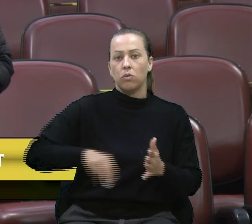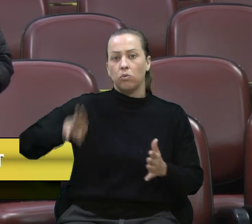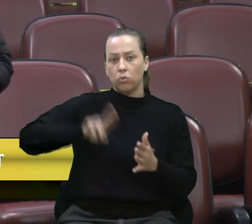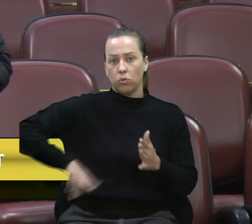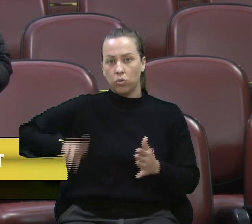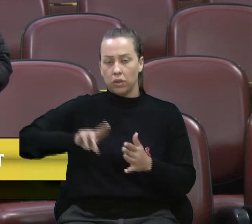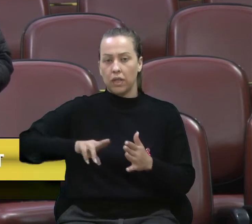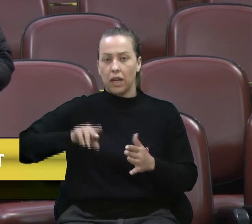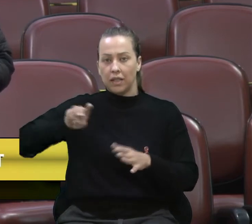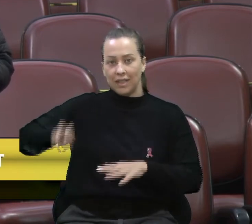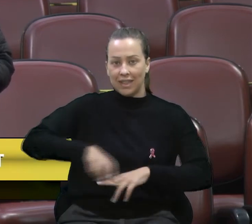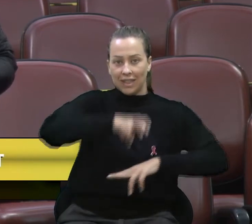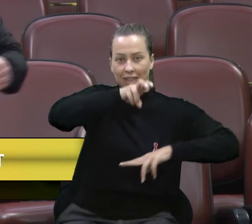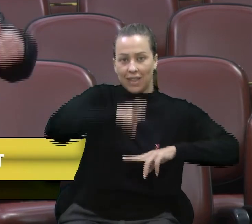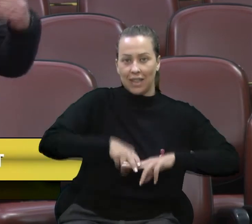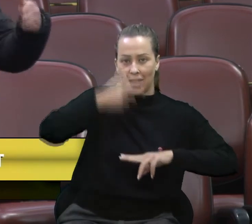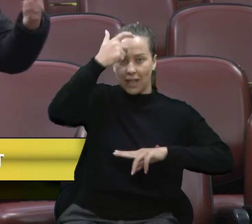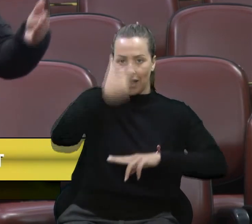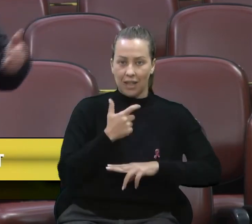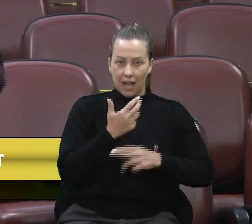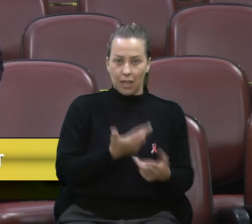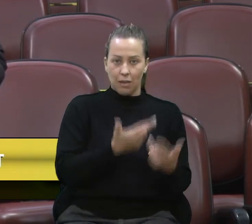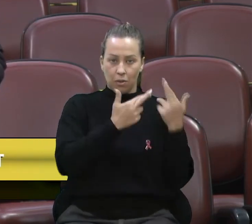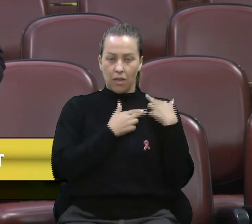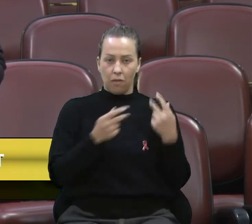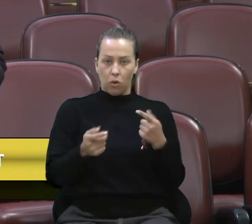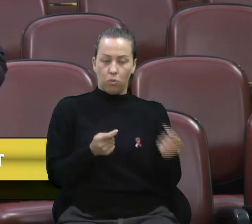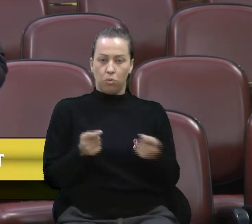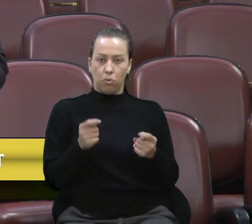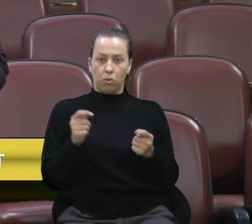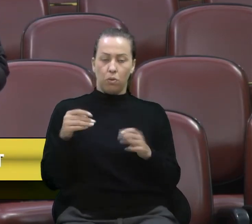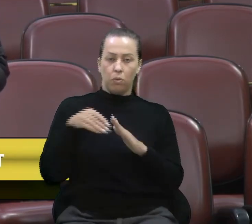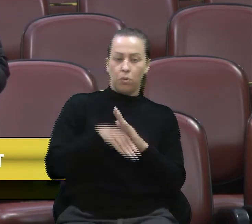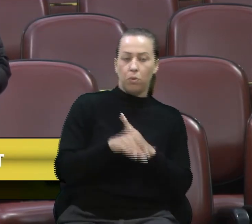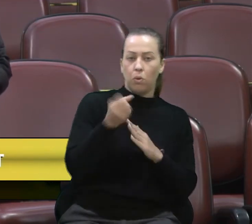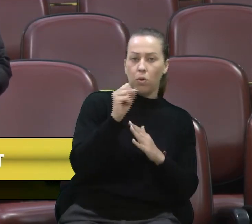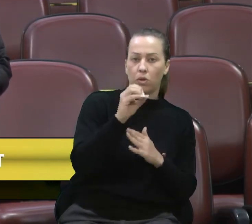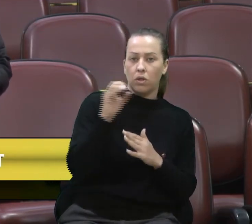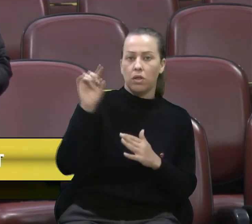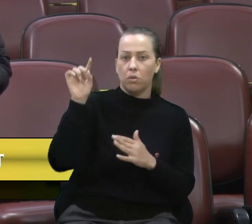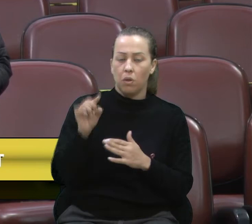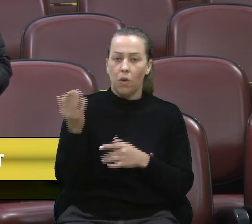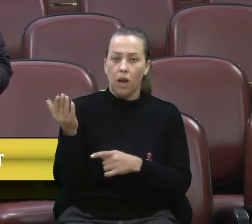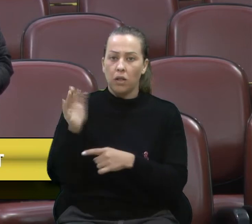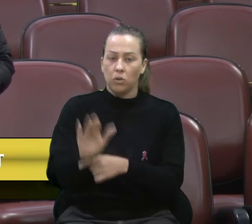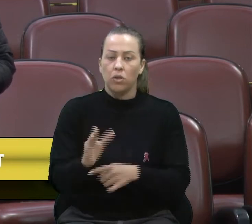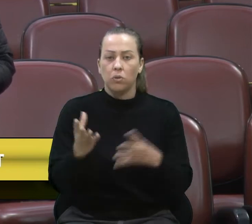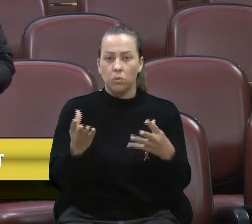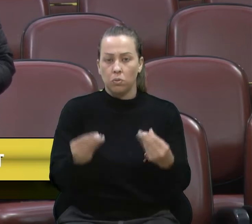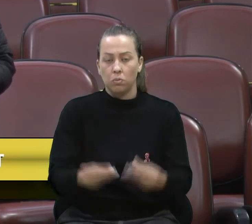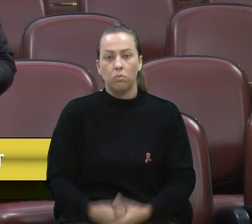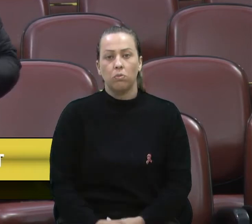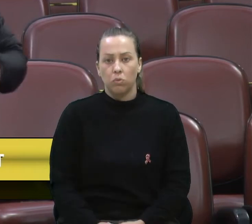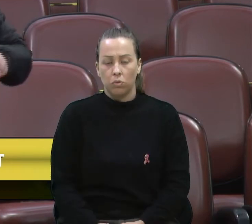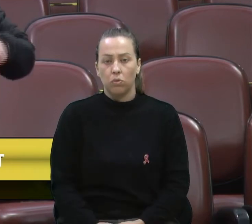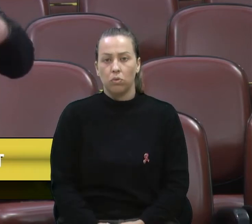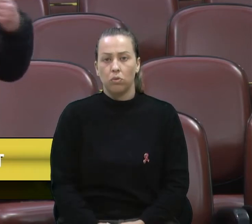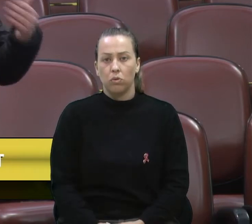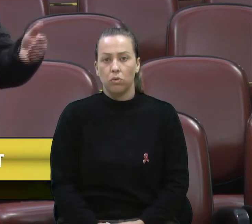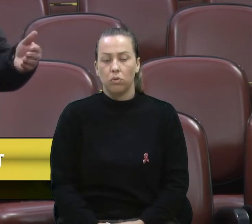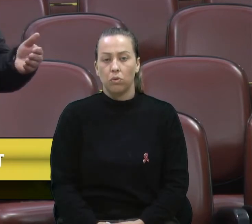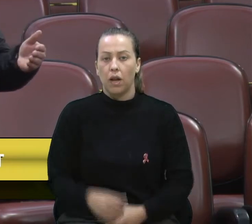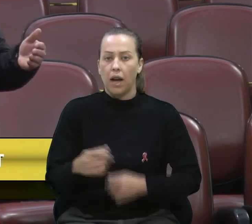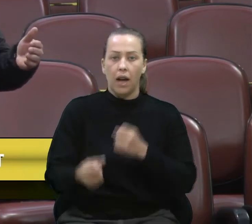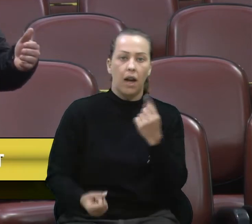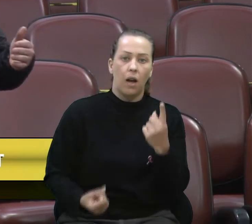os cobradores nos ônibus, que vai ter uma redução de R$800 mil por mês, ajudando muito, né? Então, essas são